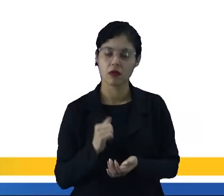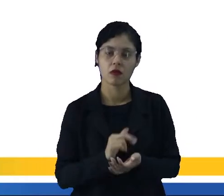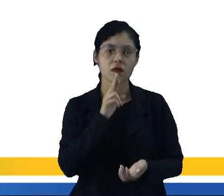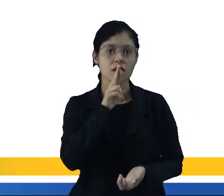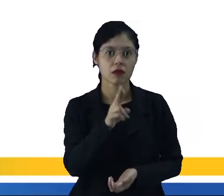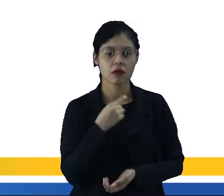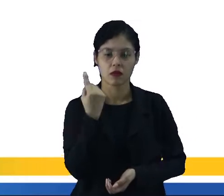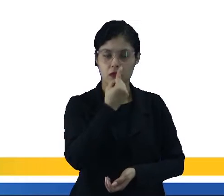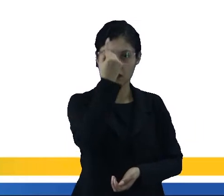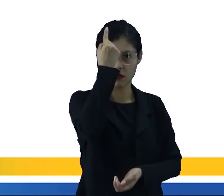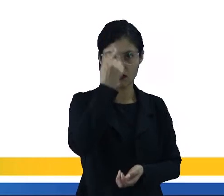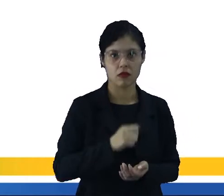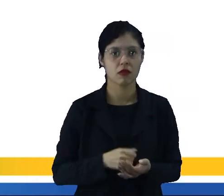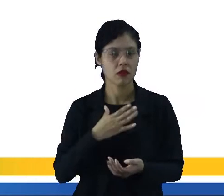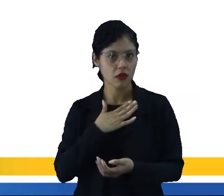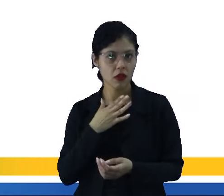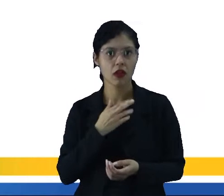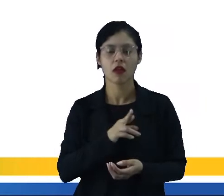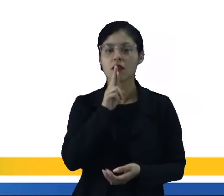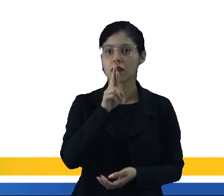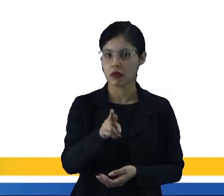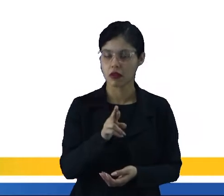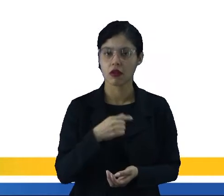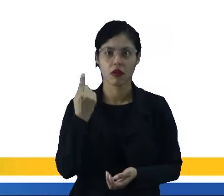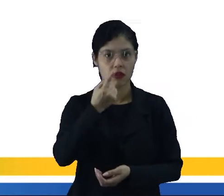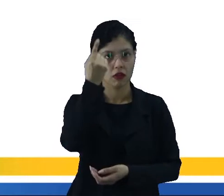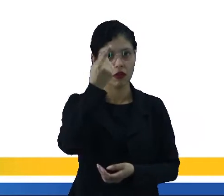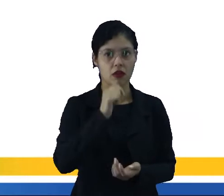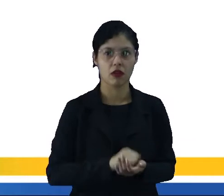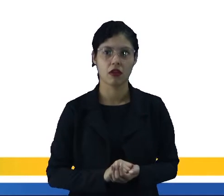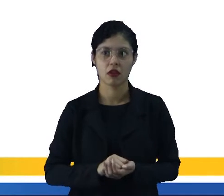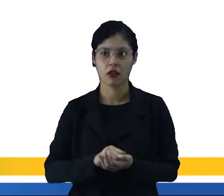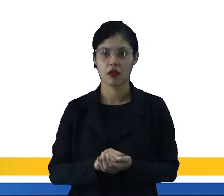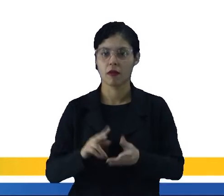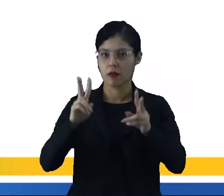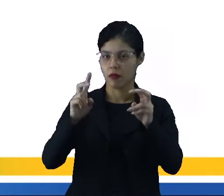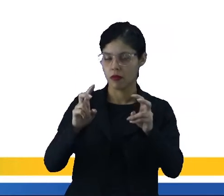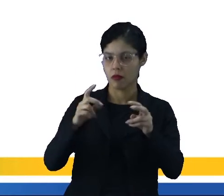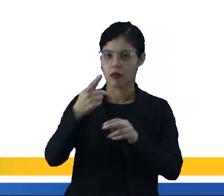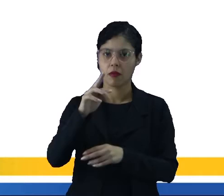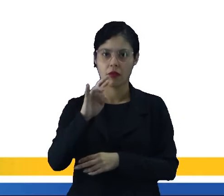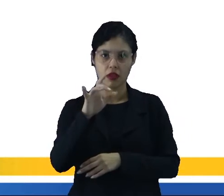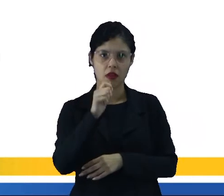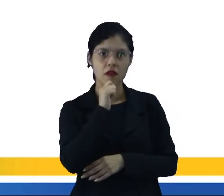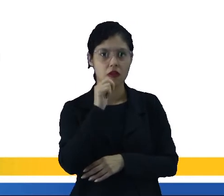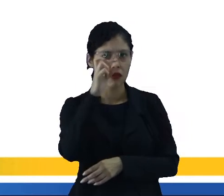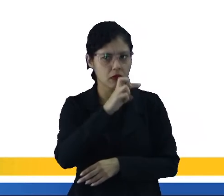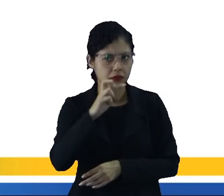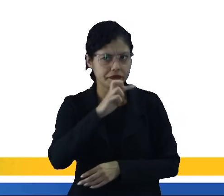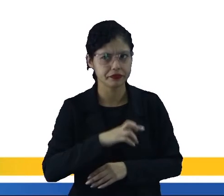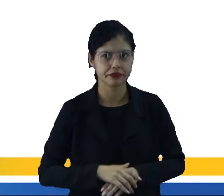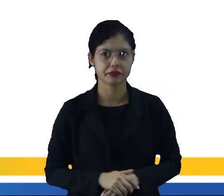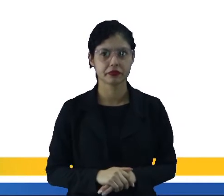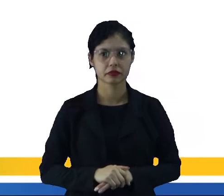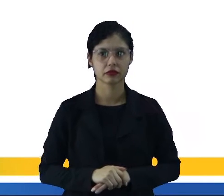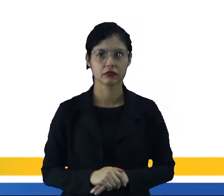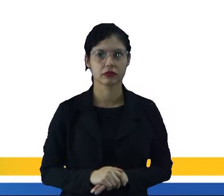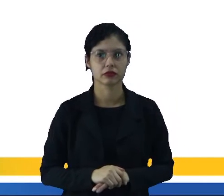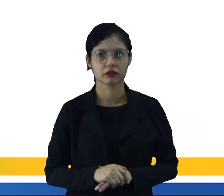calcular a altura para mim calcular altura eu vou jogar justamente no teorema de Pitágoras embora analisar